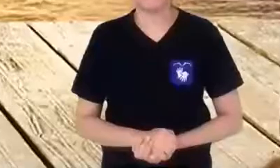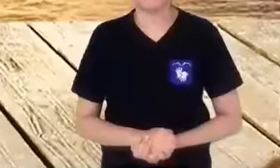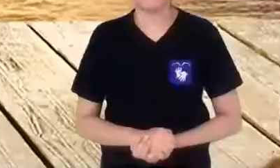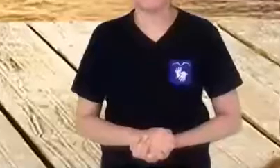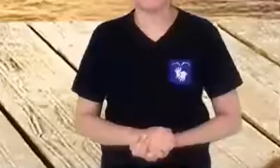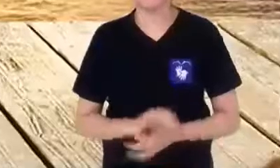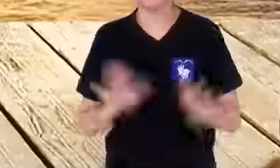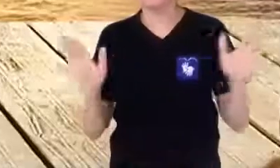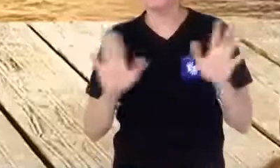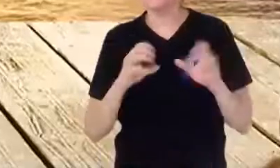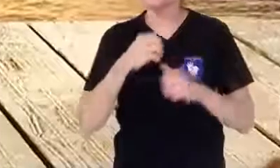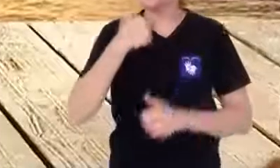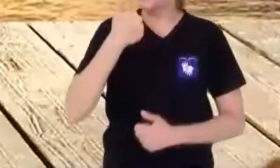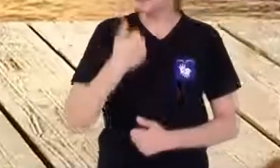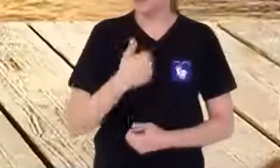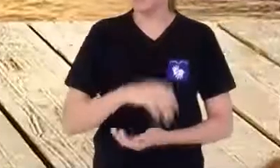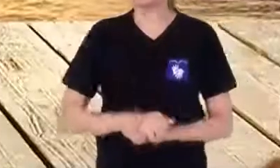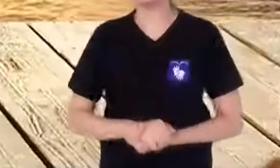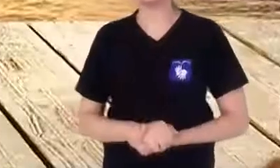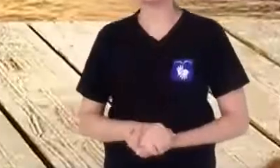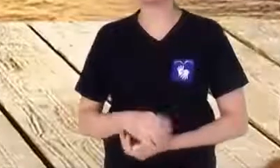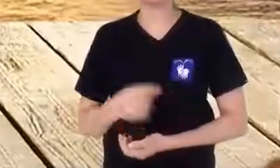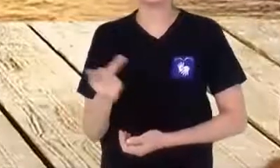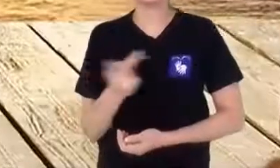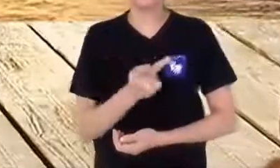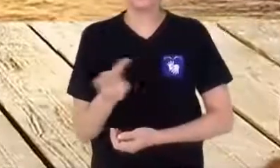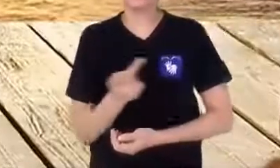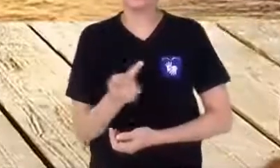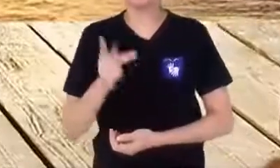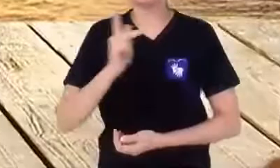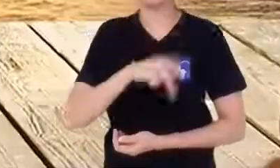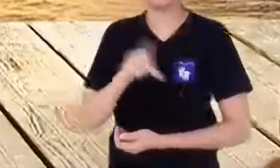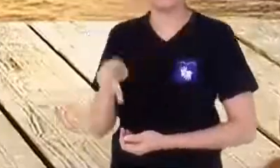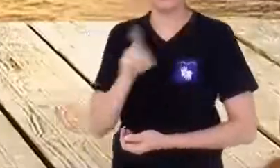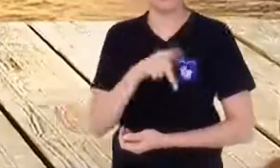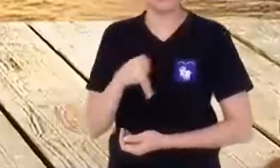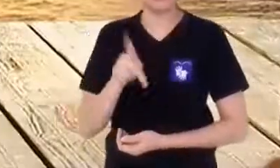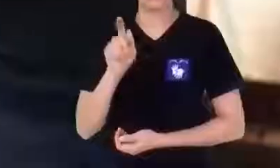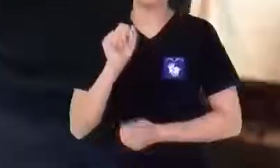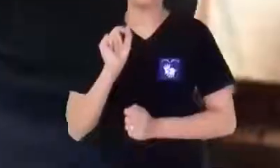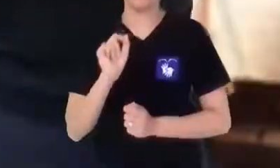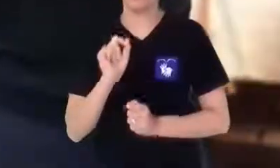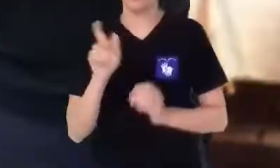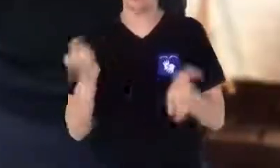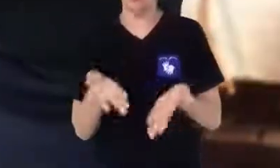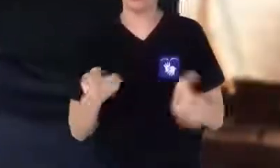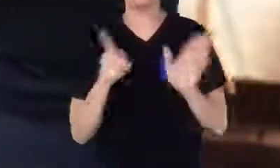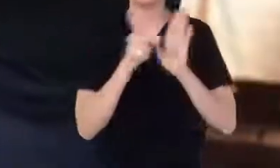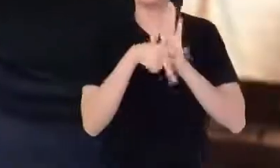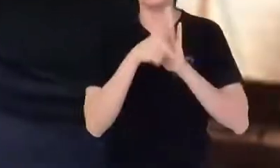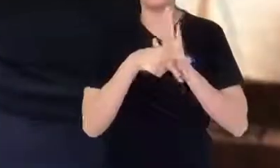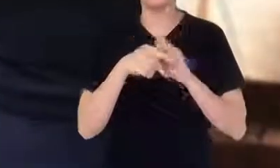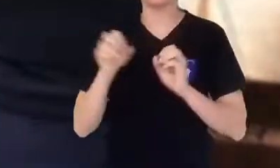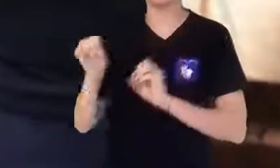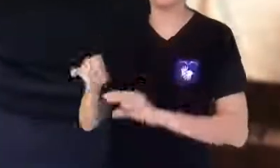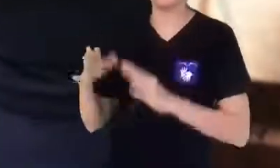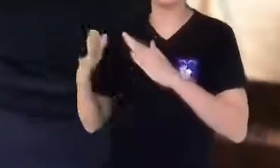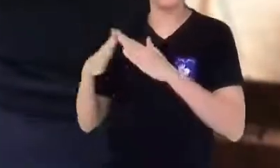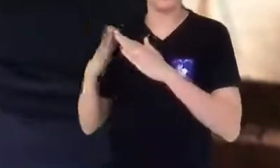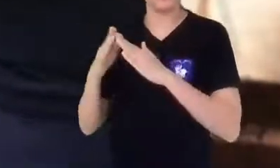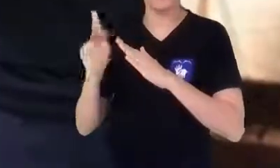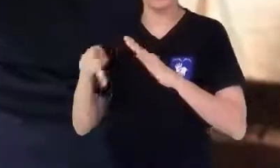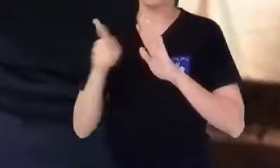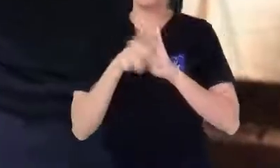Olá pessoal, tudo bem? Eu sou o professor Alexandre Romano. E eu sou o professor William. Nós estamos aqui no projeto Aula em Casa, um projeto em regime colaborativo